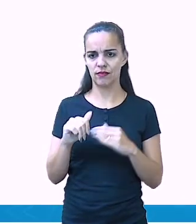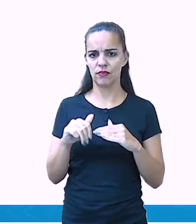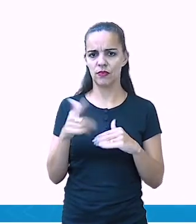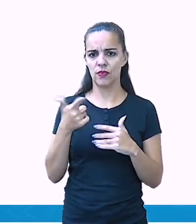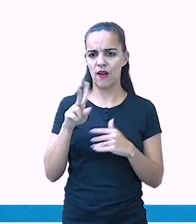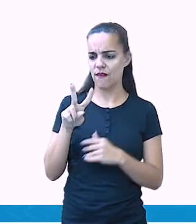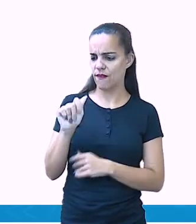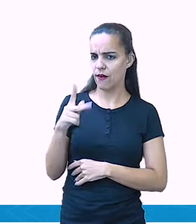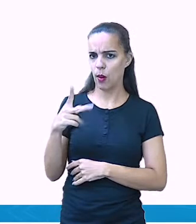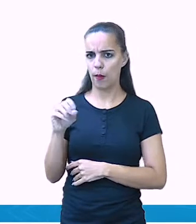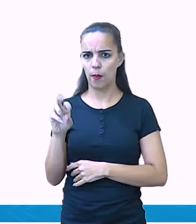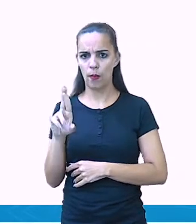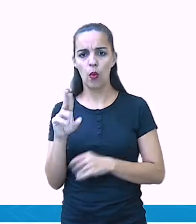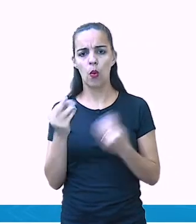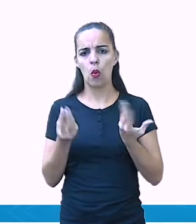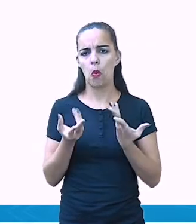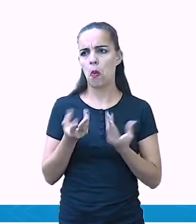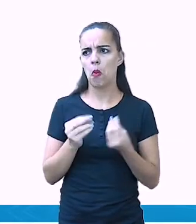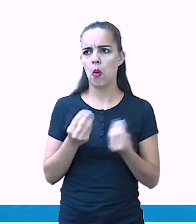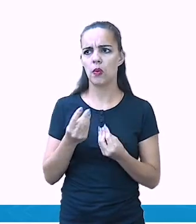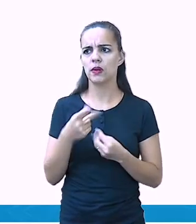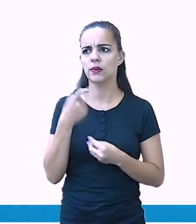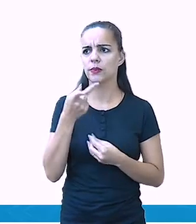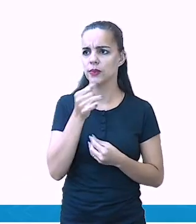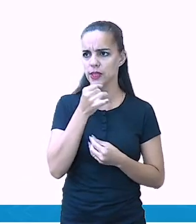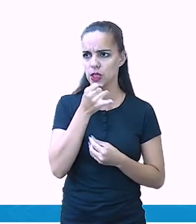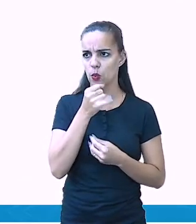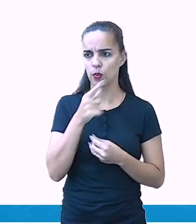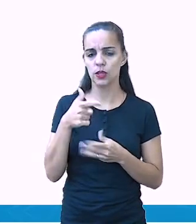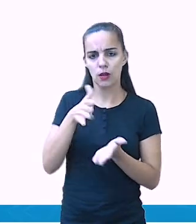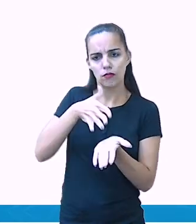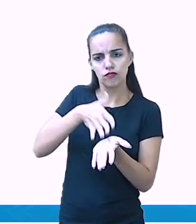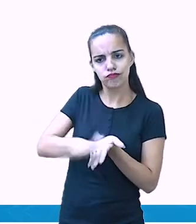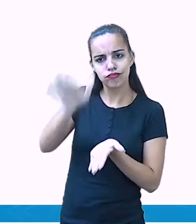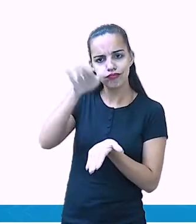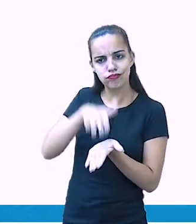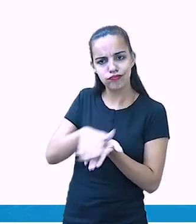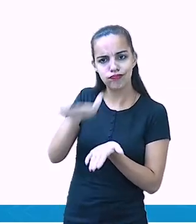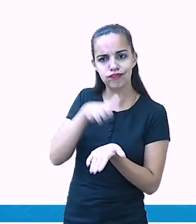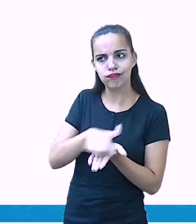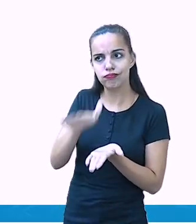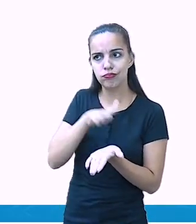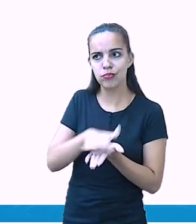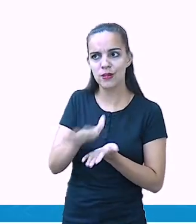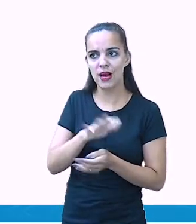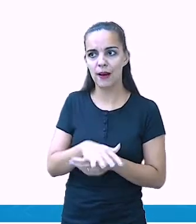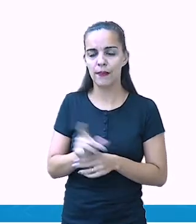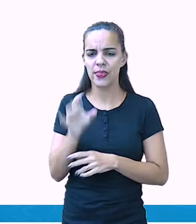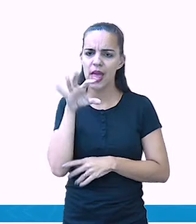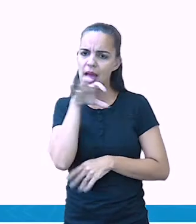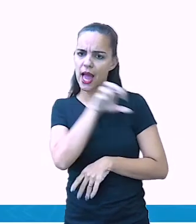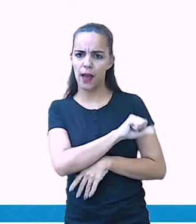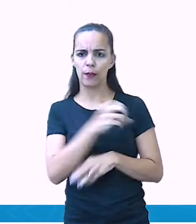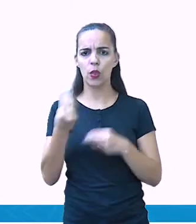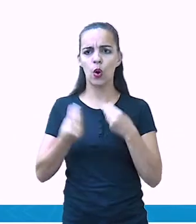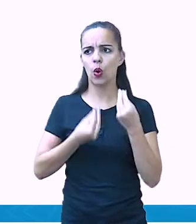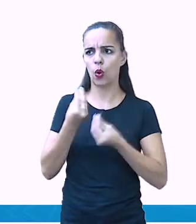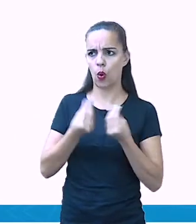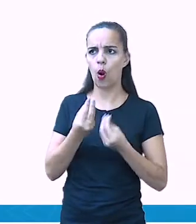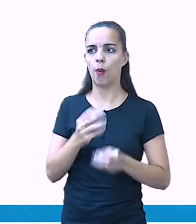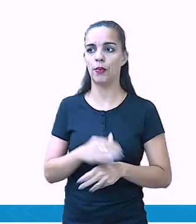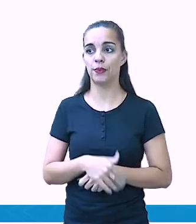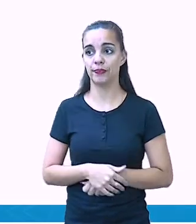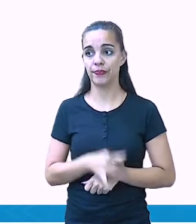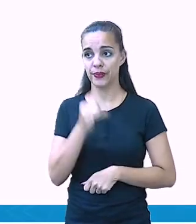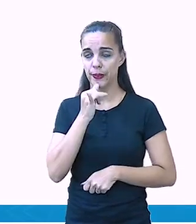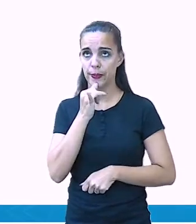de imprimir, né? Fazer a impressão no papel de uma forma mais rápida.